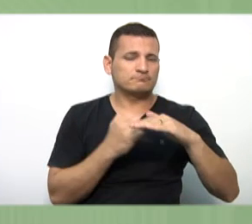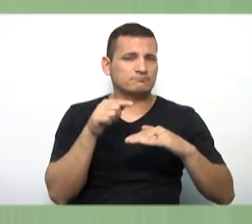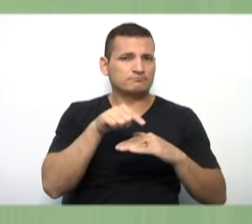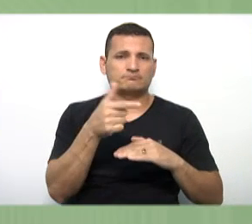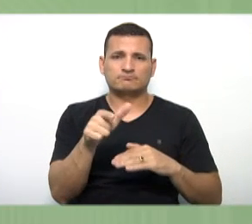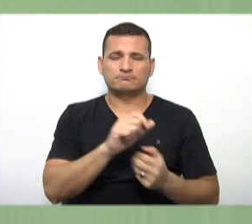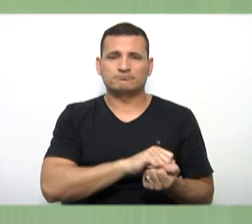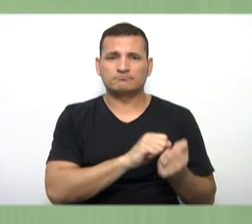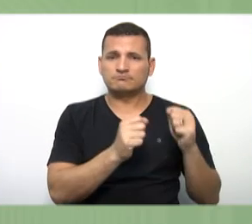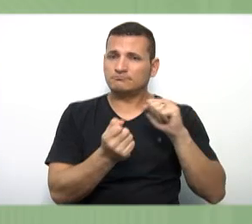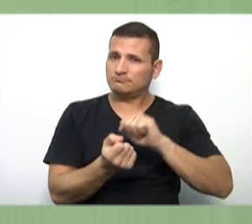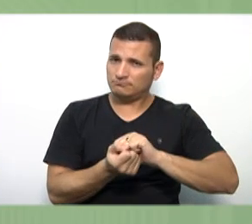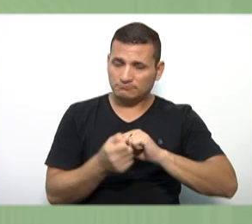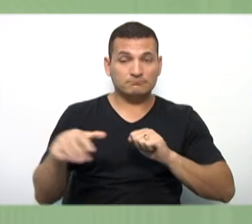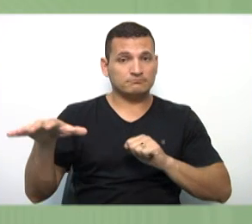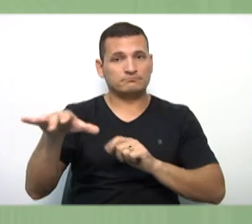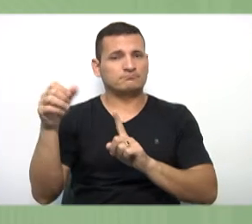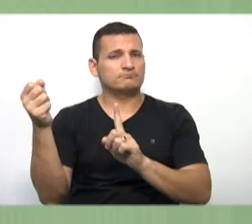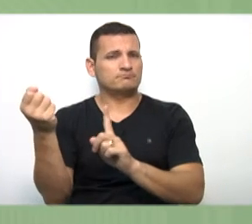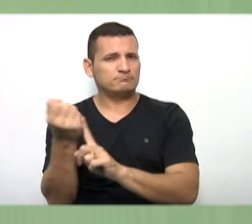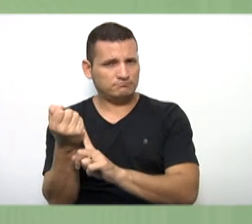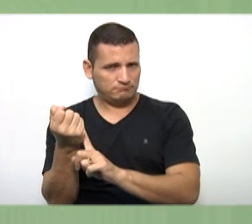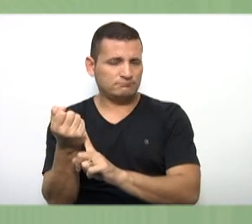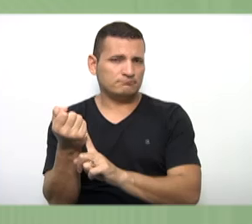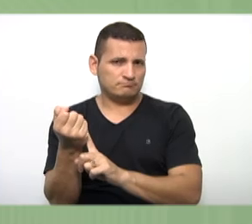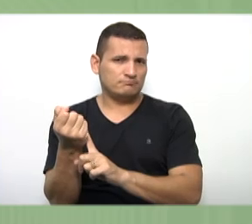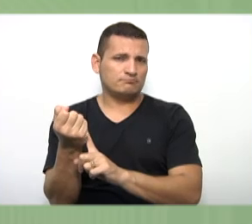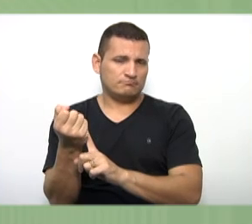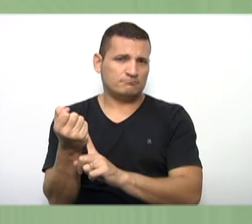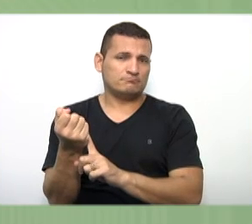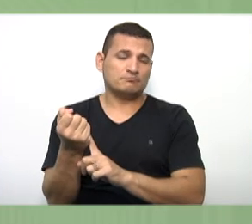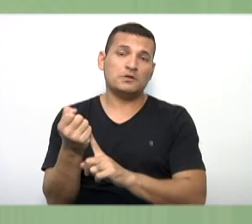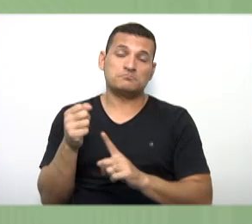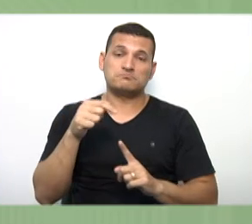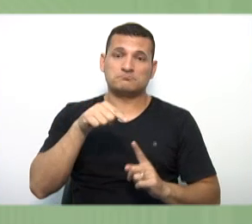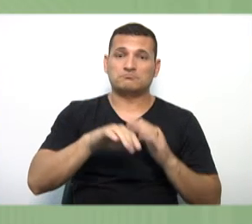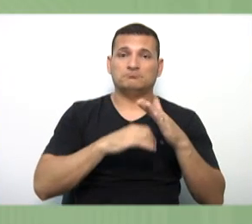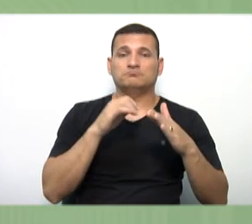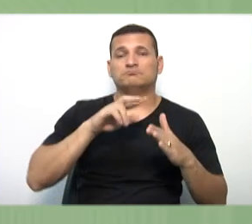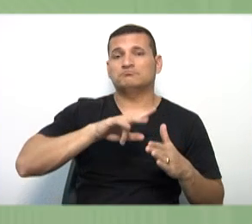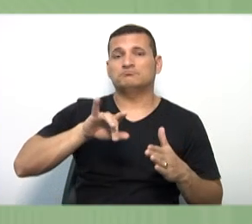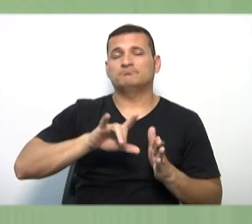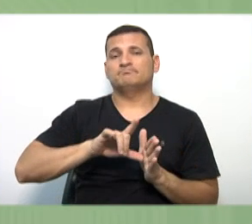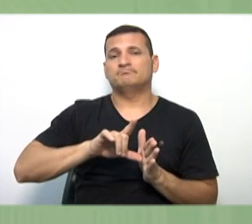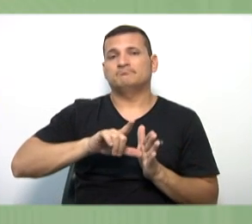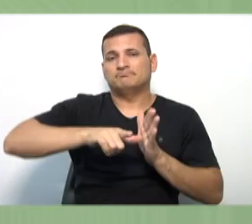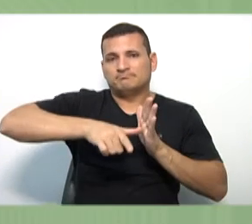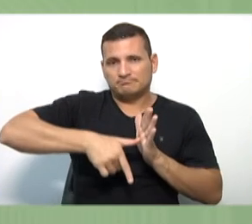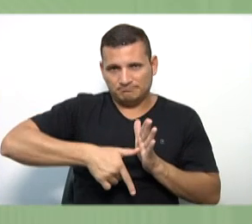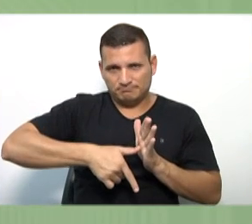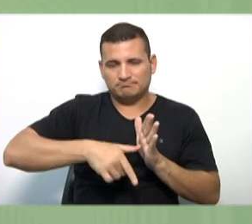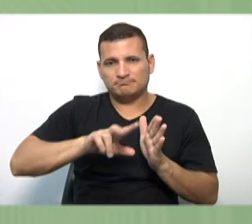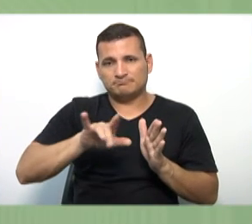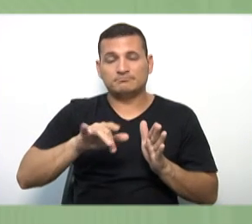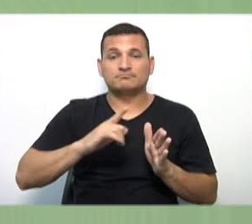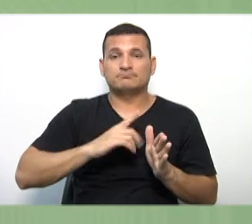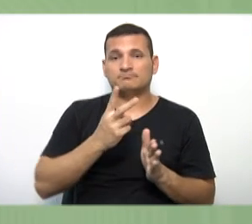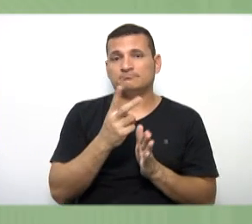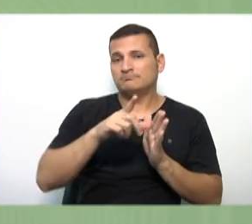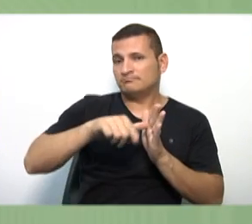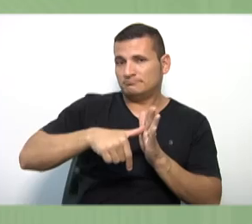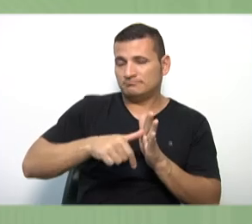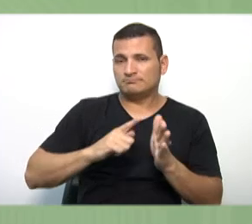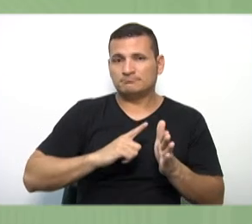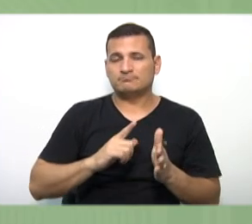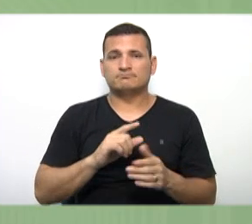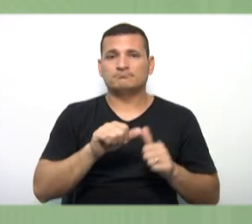às mudanças do mercado, ela vai ficar para trás. Então, existem dois tipos de mudança, uma mudança